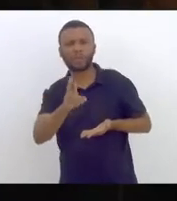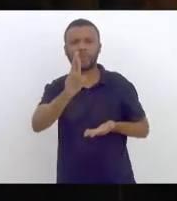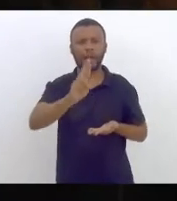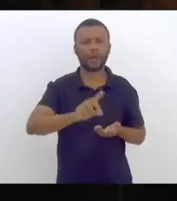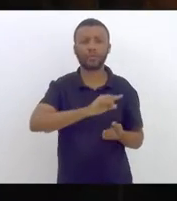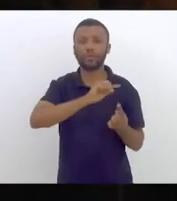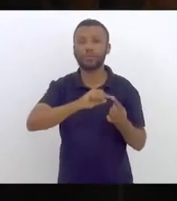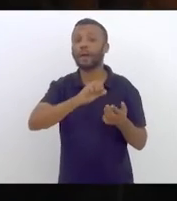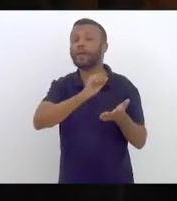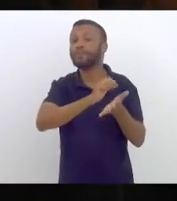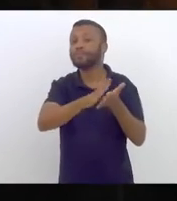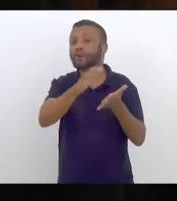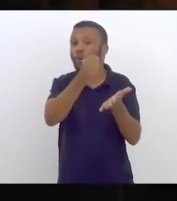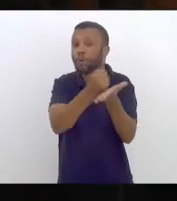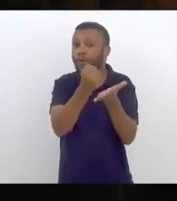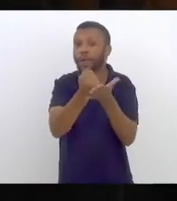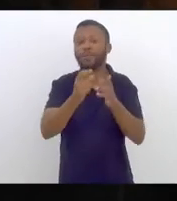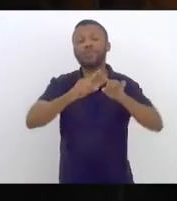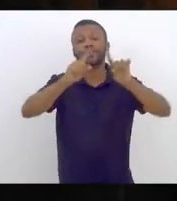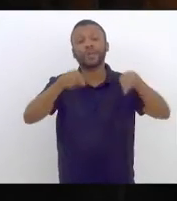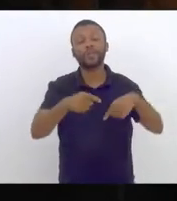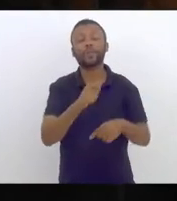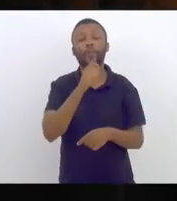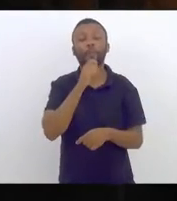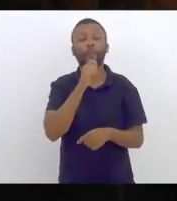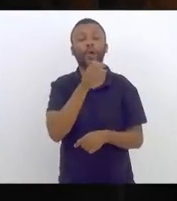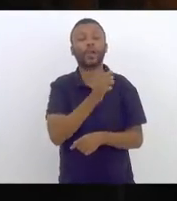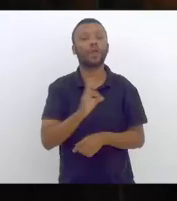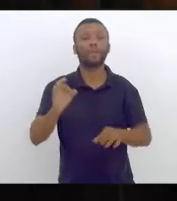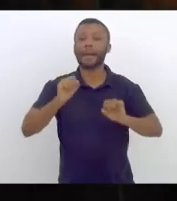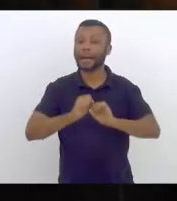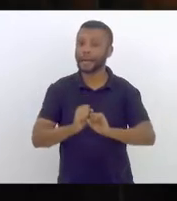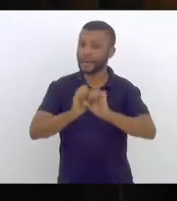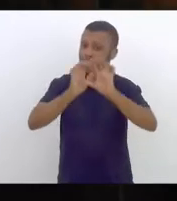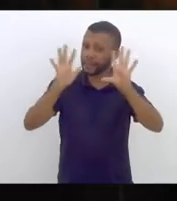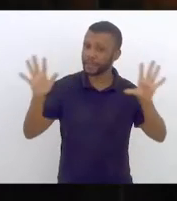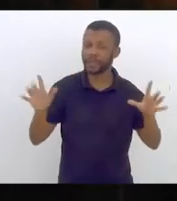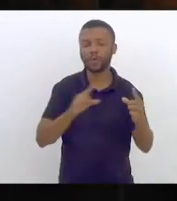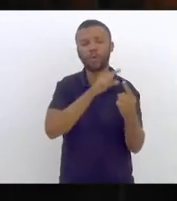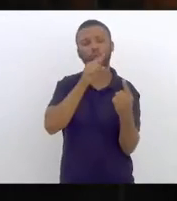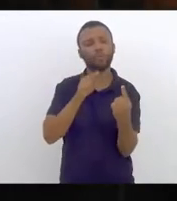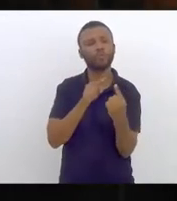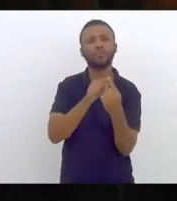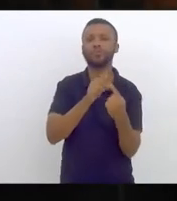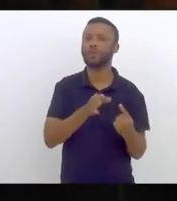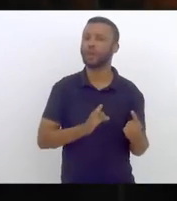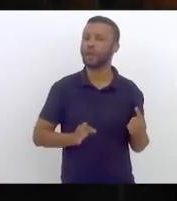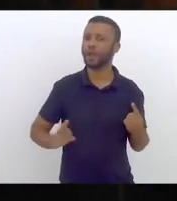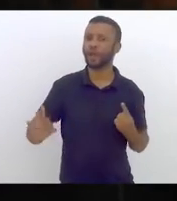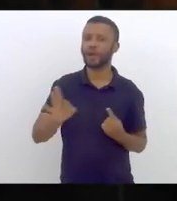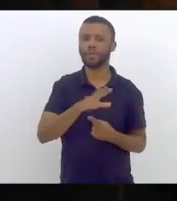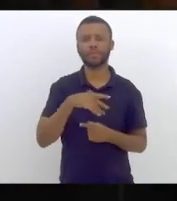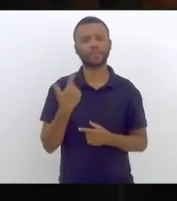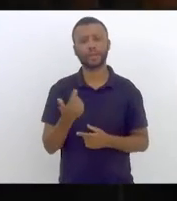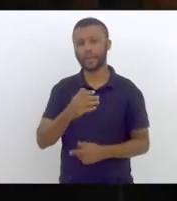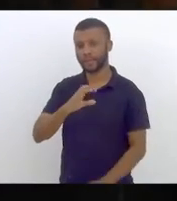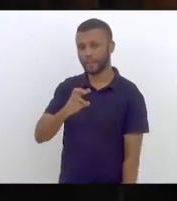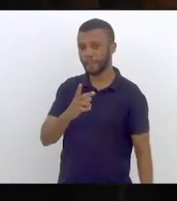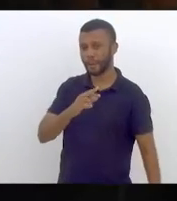despesa de pessoal contratado sem nenhuma transparência. A CEPERJ terá um orçamento